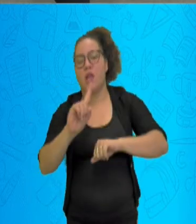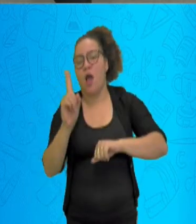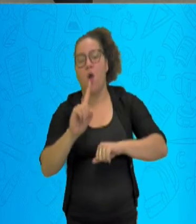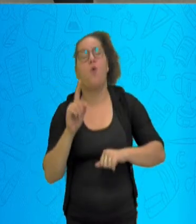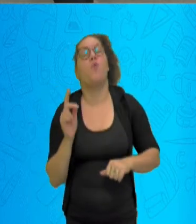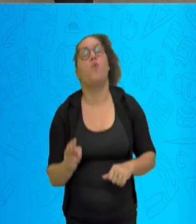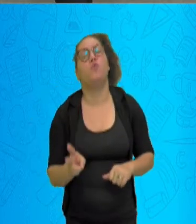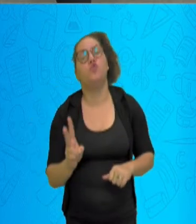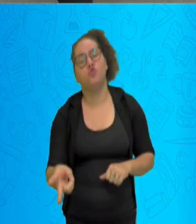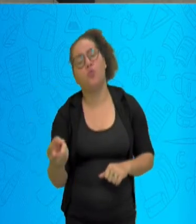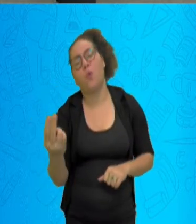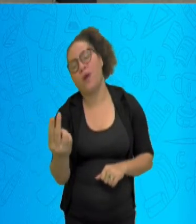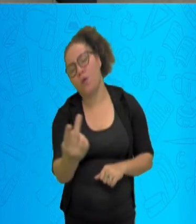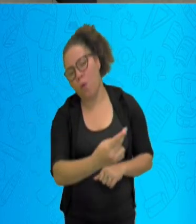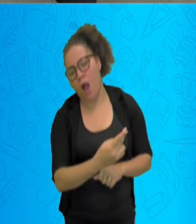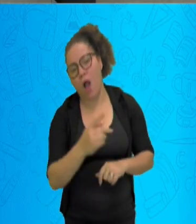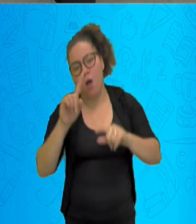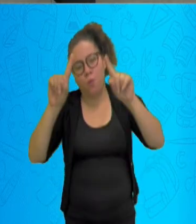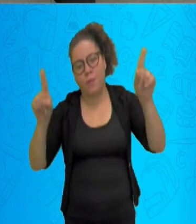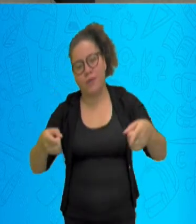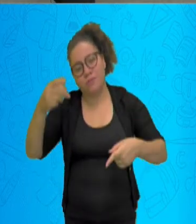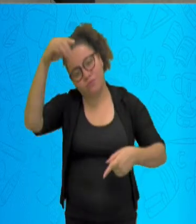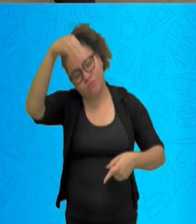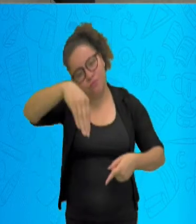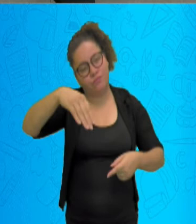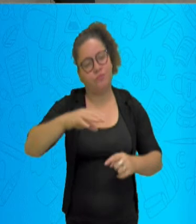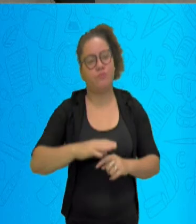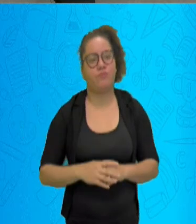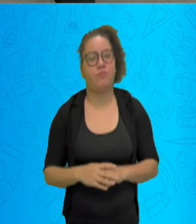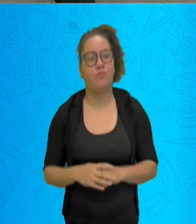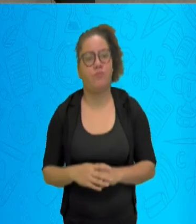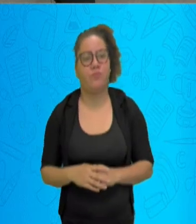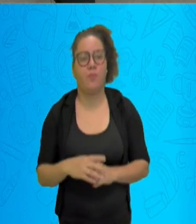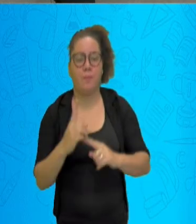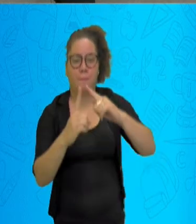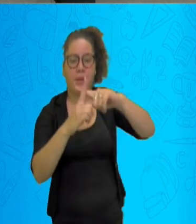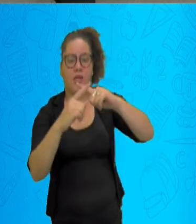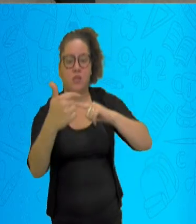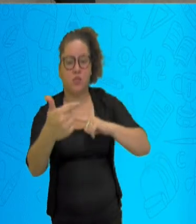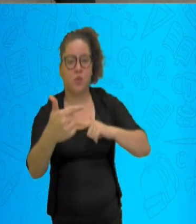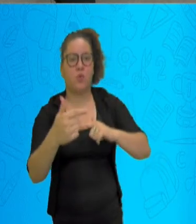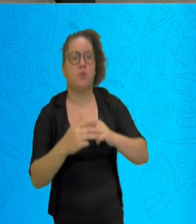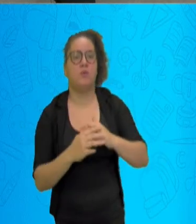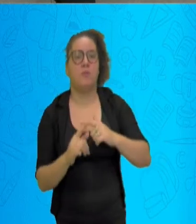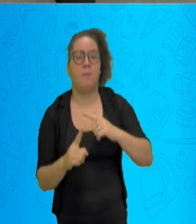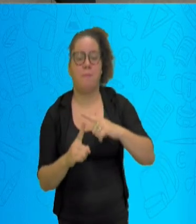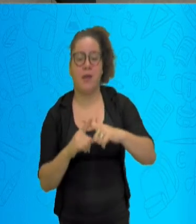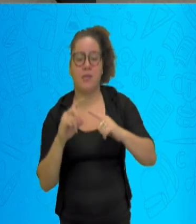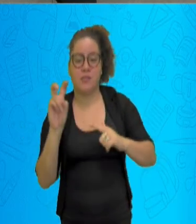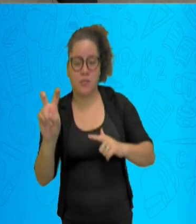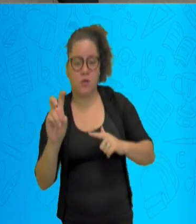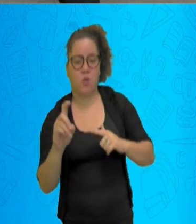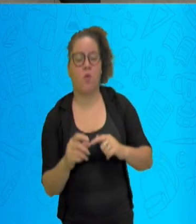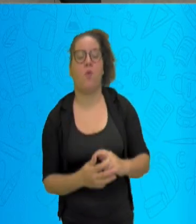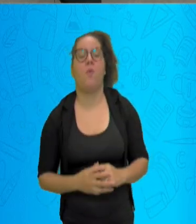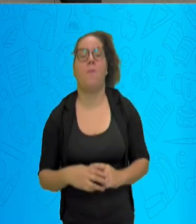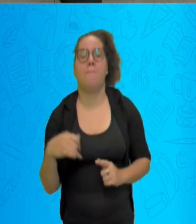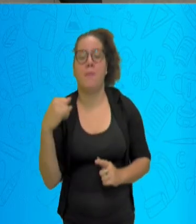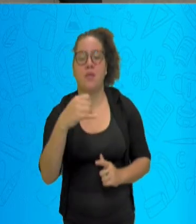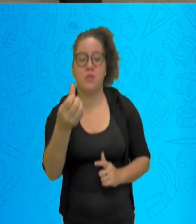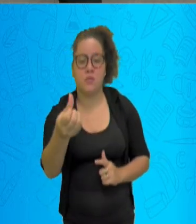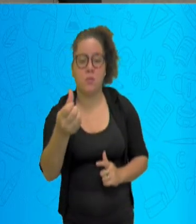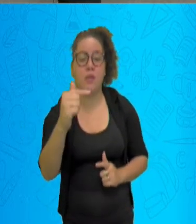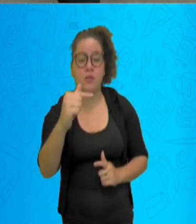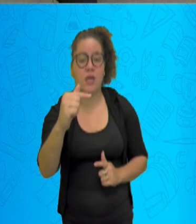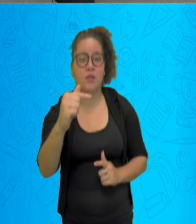ficar igualzinho, está dentro do parêntese, olha. Mais 2, mais 5, menos 7.